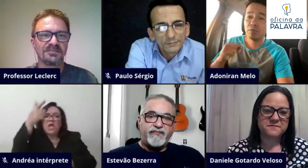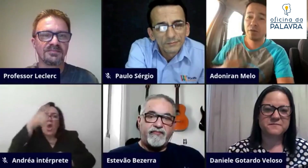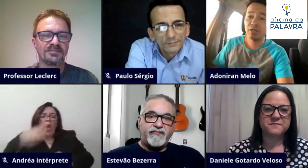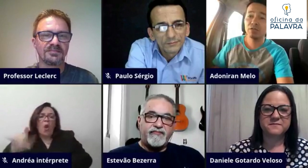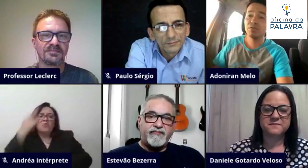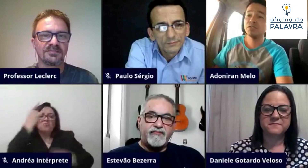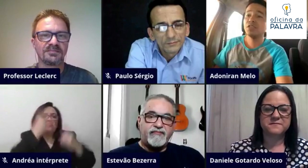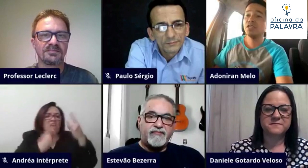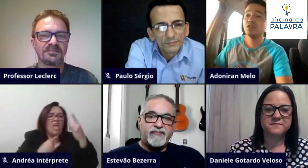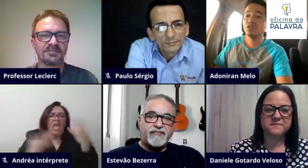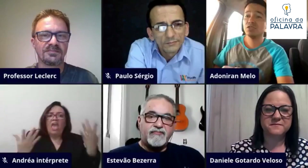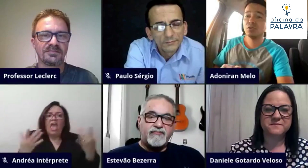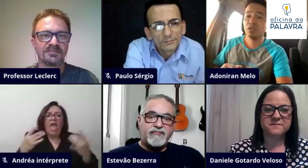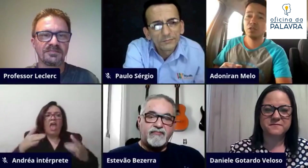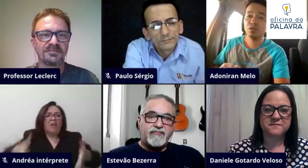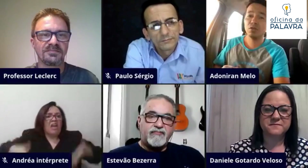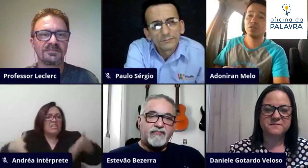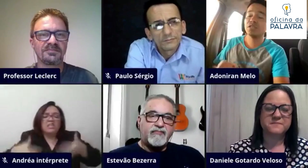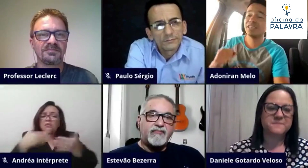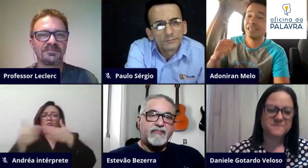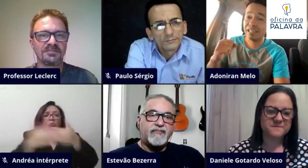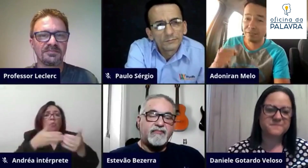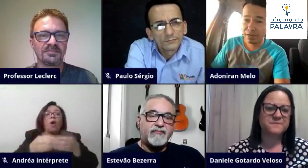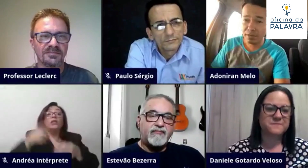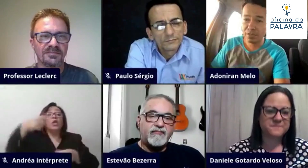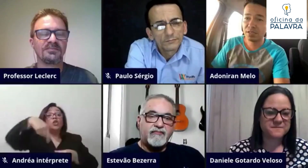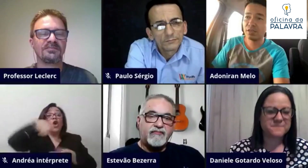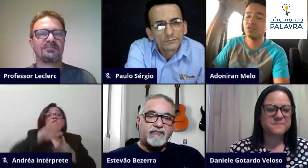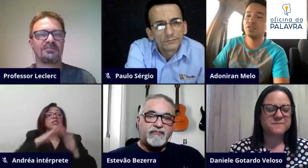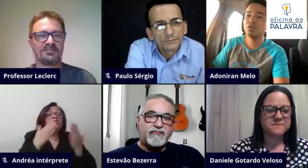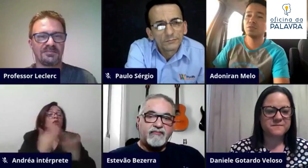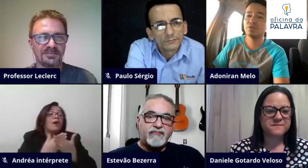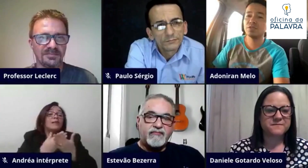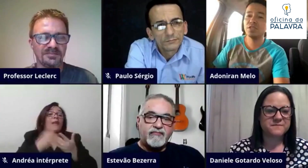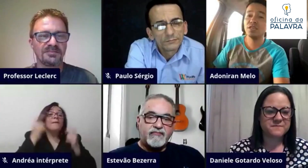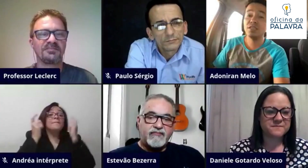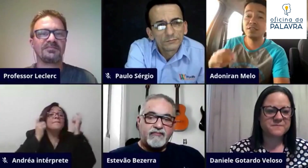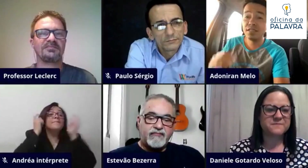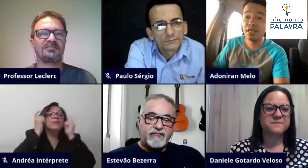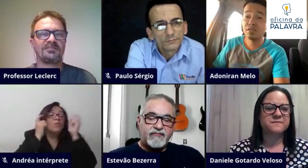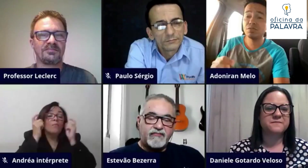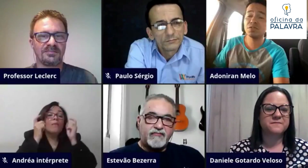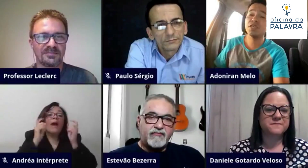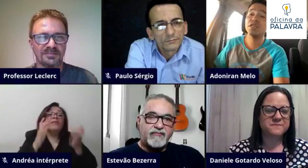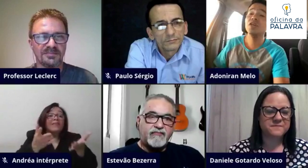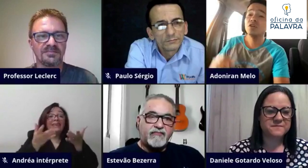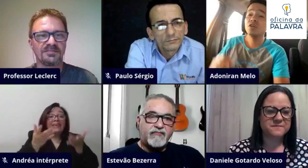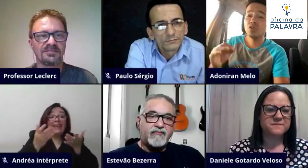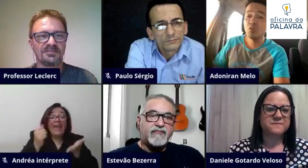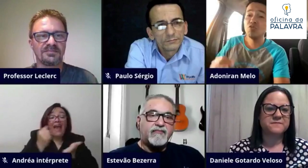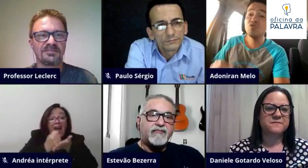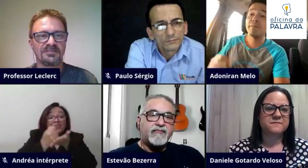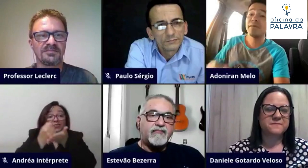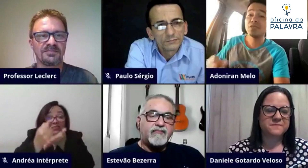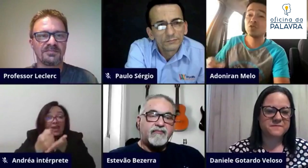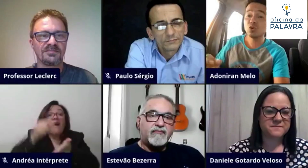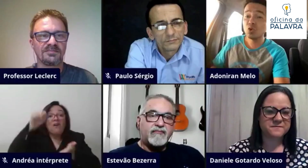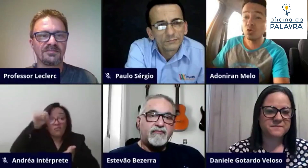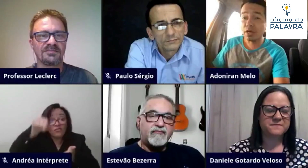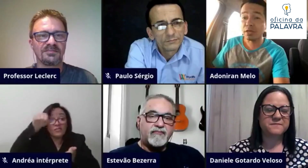ela está preocupada com você. Nossa escola teológica quer levar a mensagem de Deus para você e entende você como